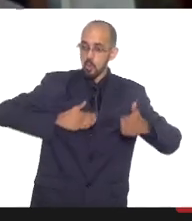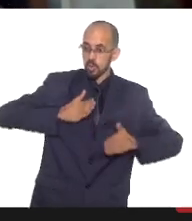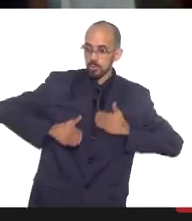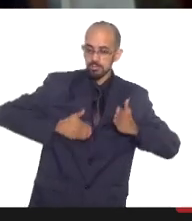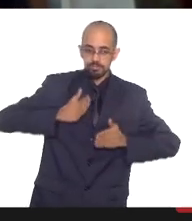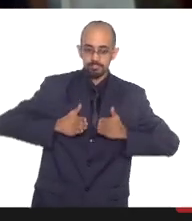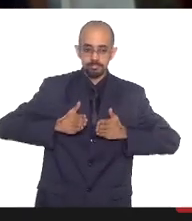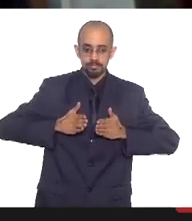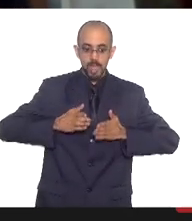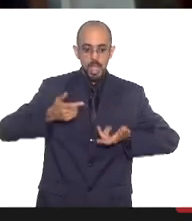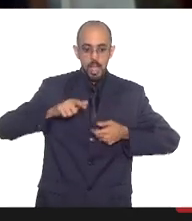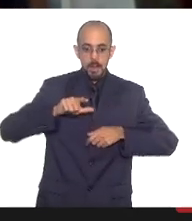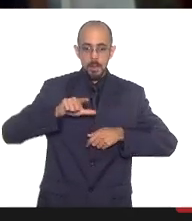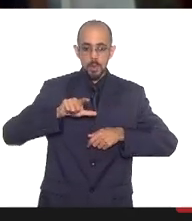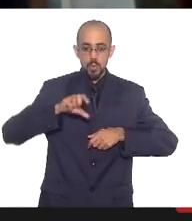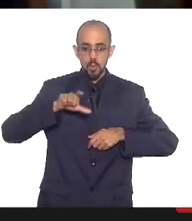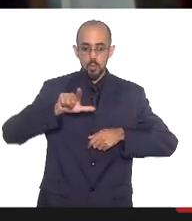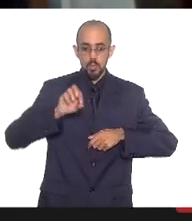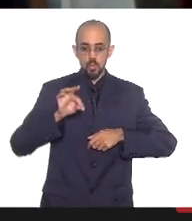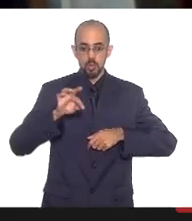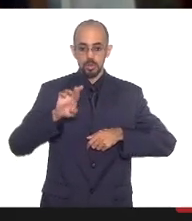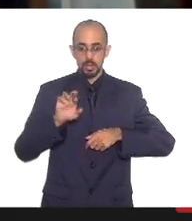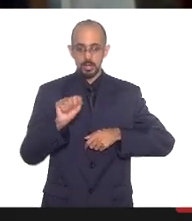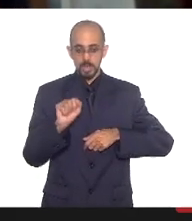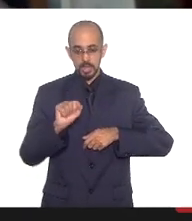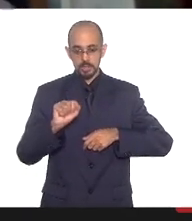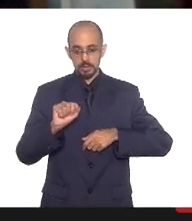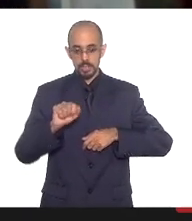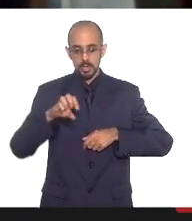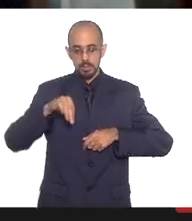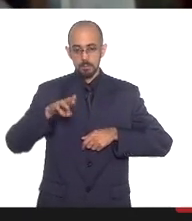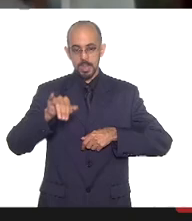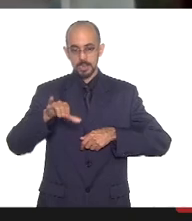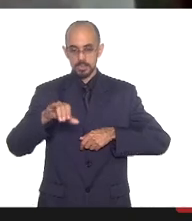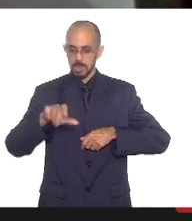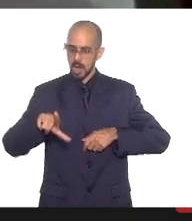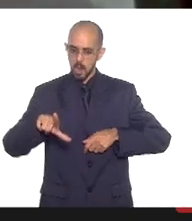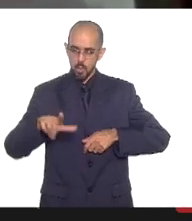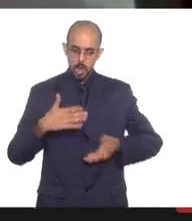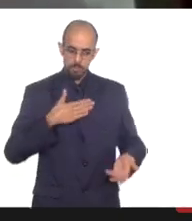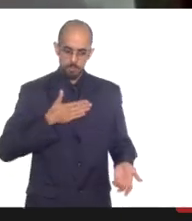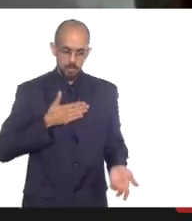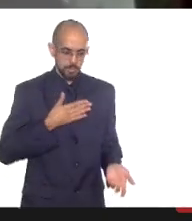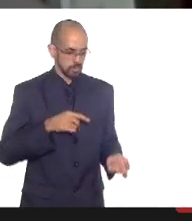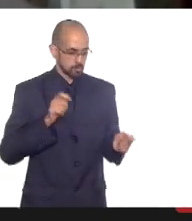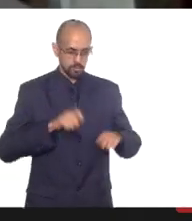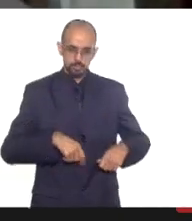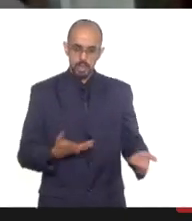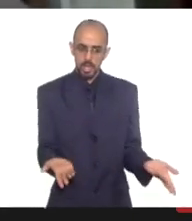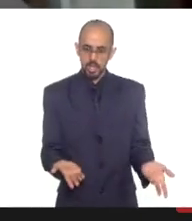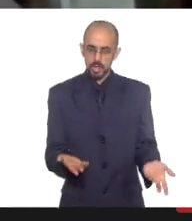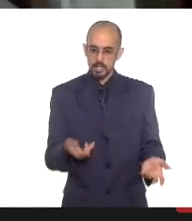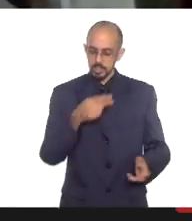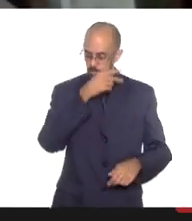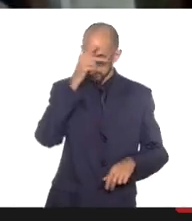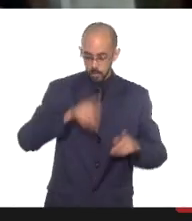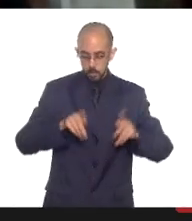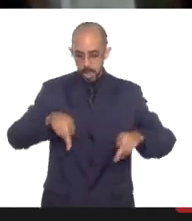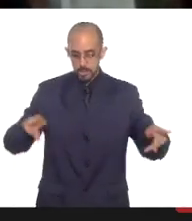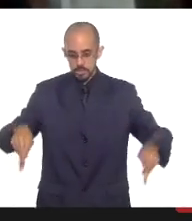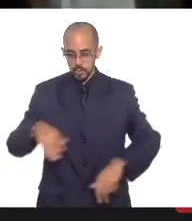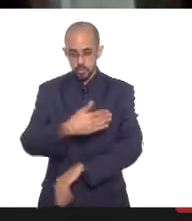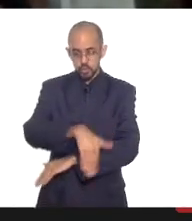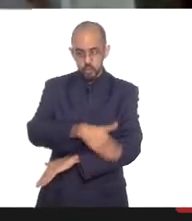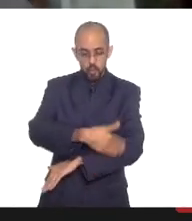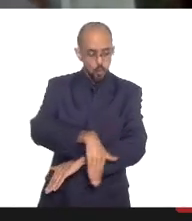não aí já já não dá mais né é a questão da das pessoas que estão na rua junto com as pessoas